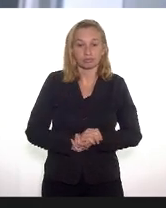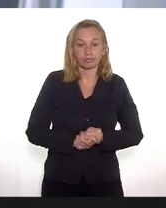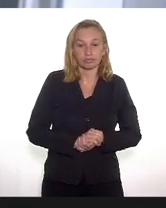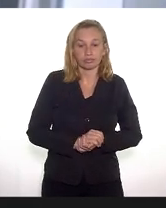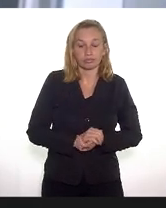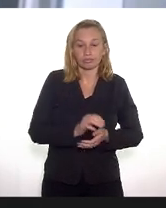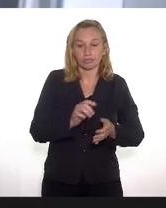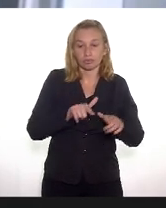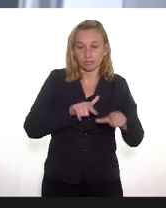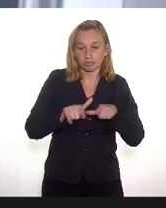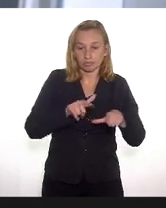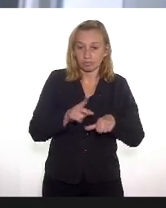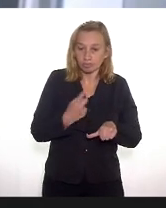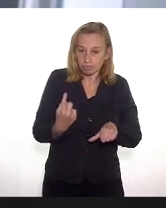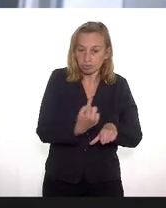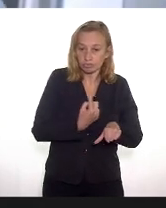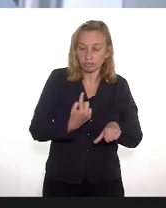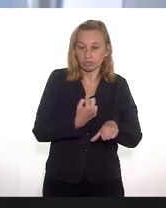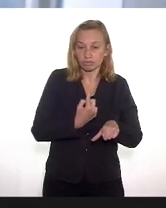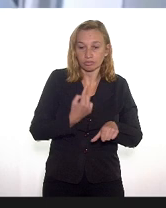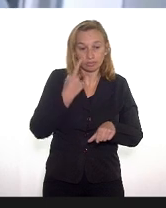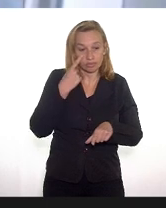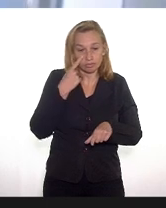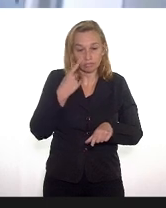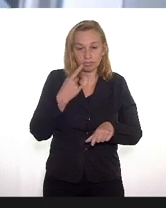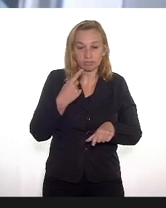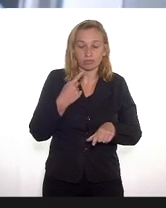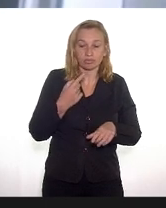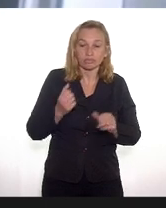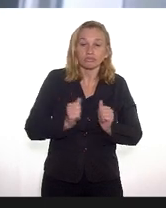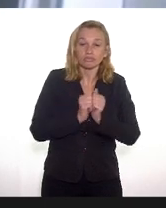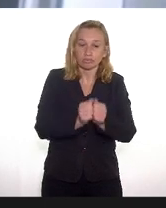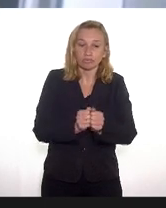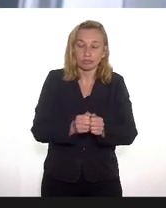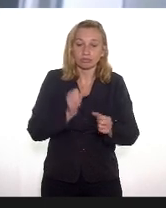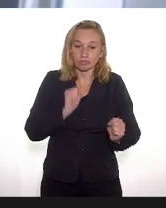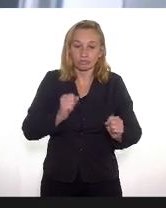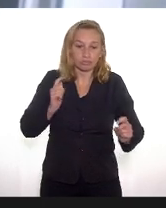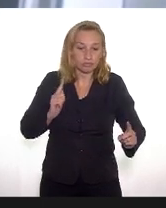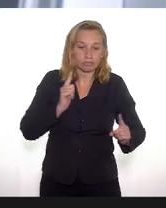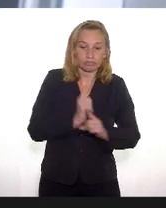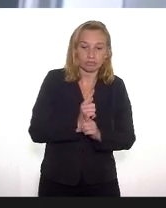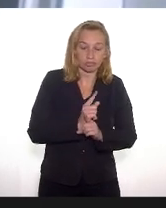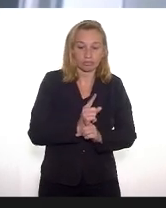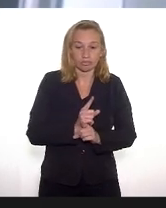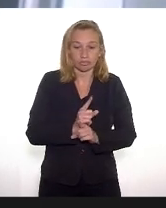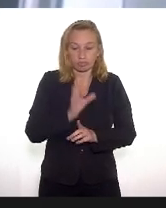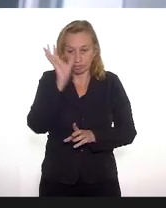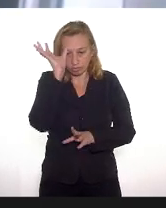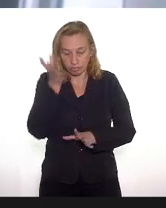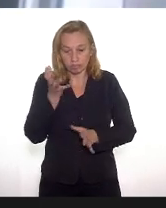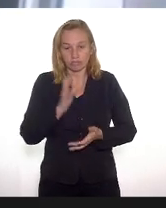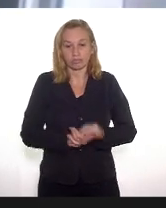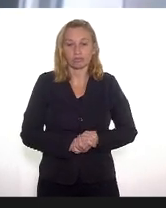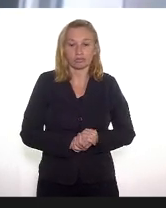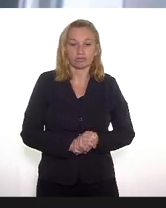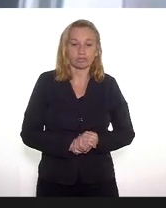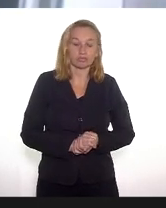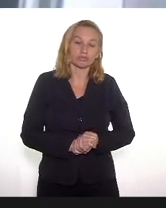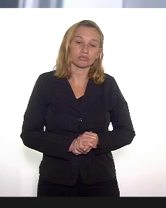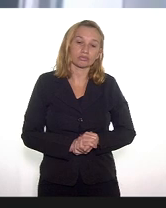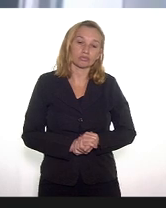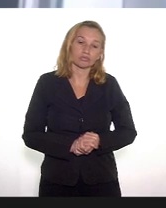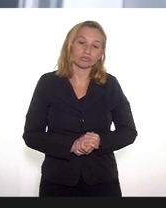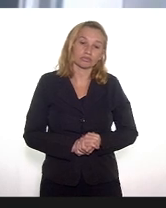específica de trabalho nossa para ver se, como que juntos podemos encontrar soluções para esses dilemas.